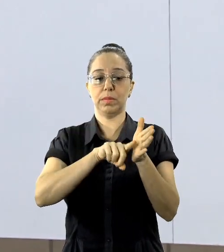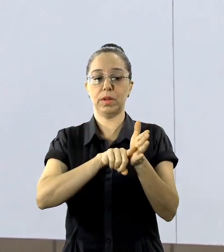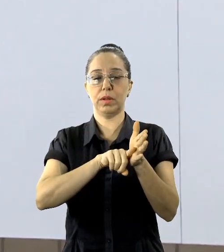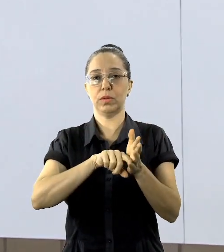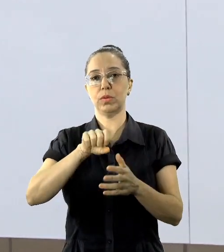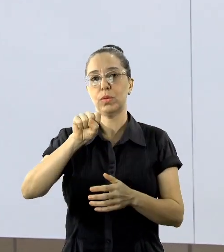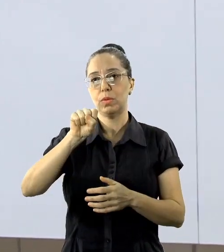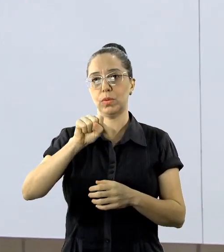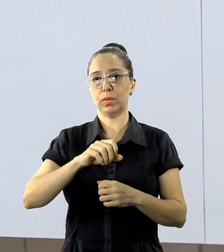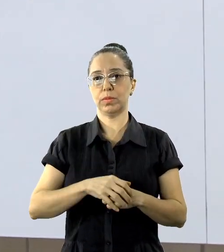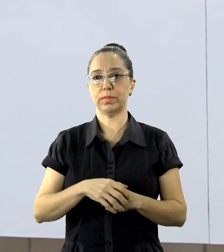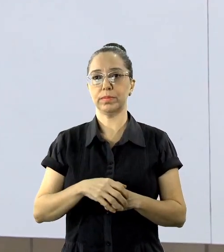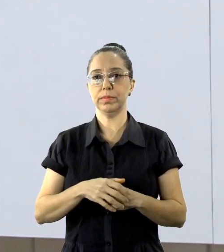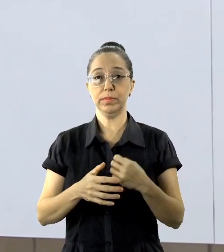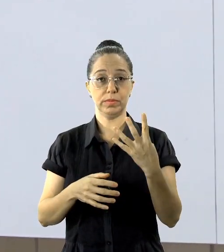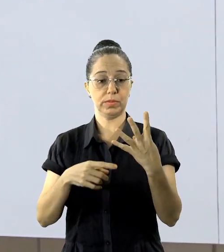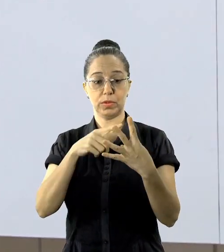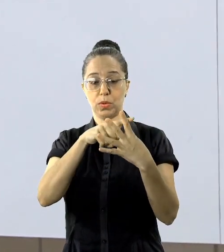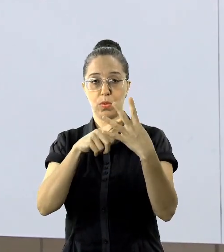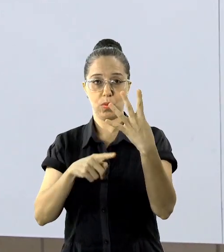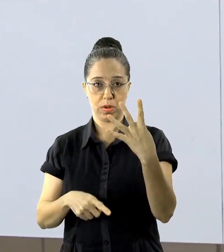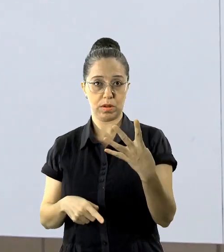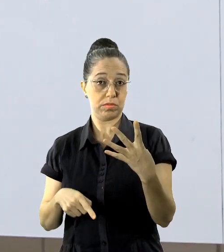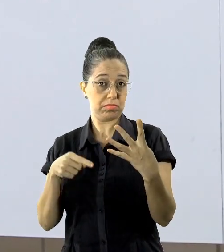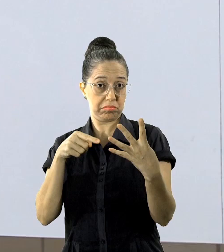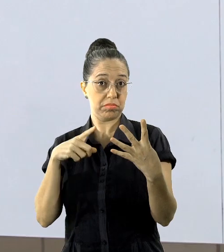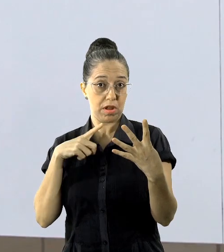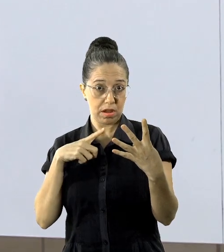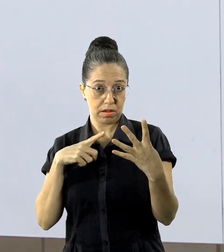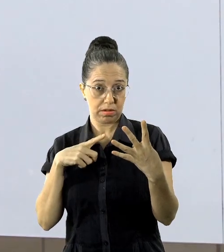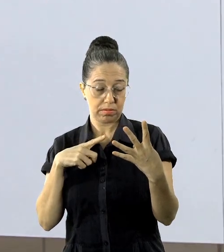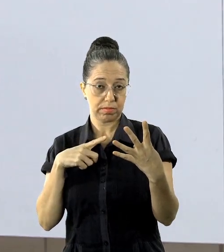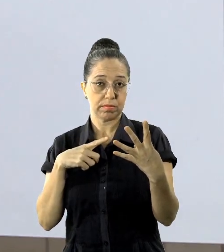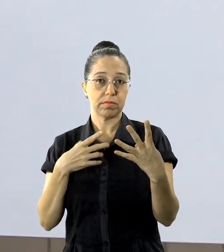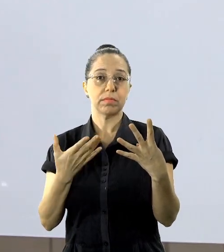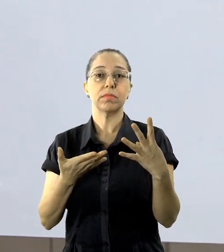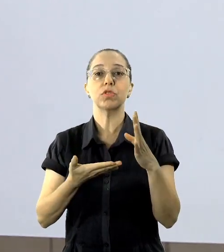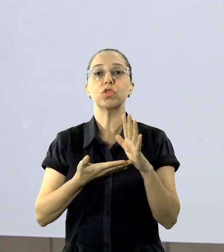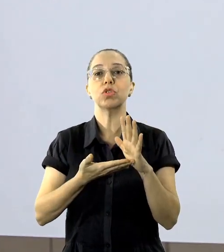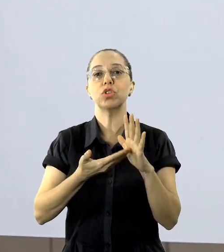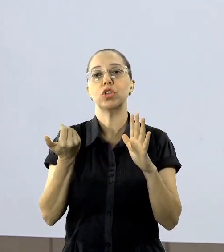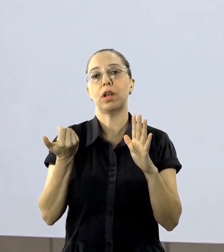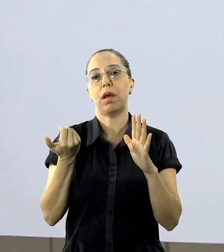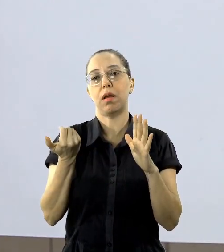coloca 4 dedos na sua mão. Colocou? Agora tira 8.